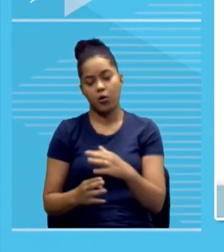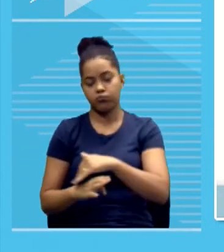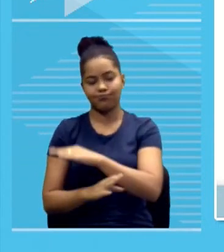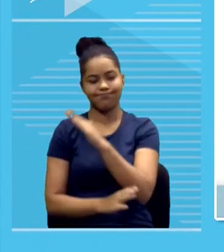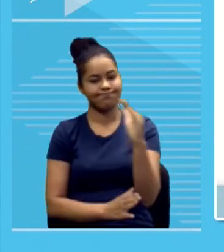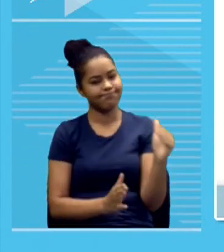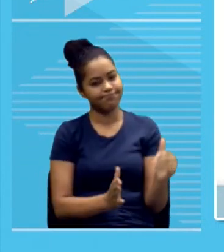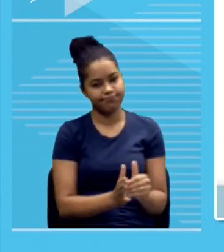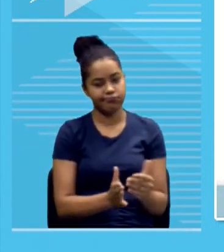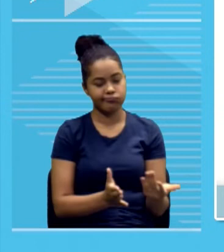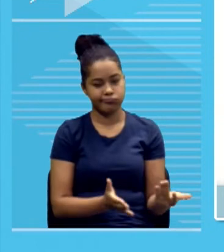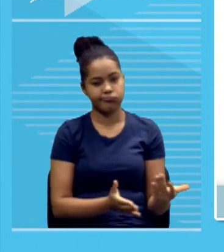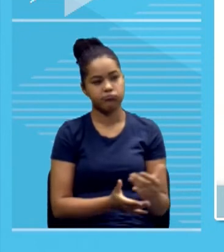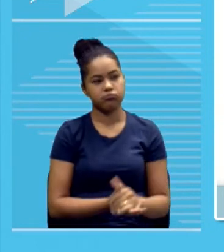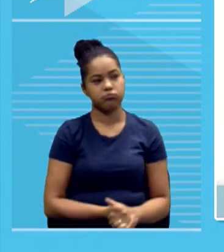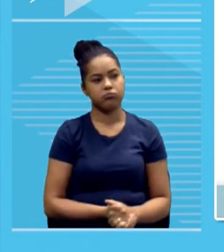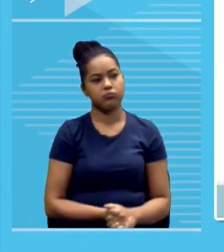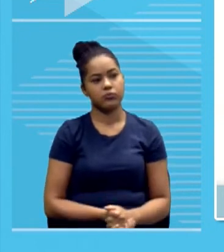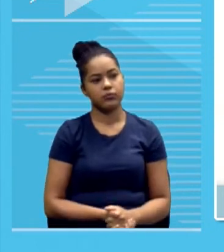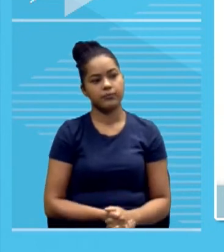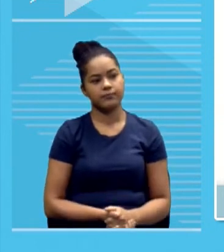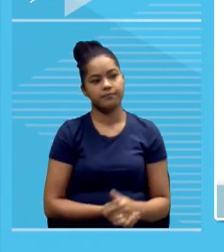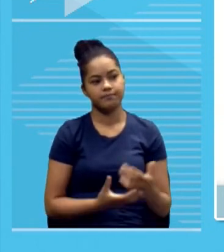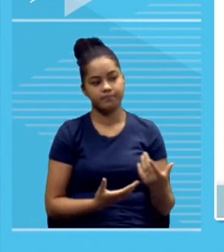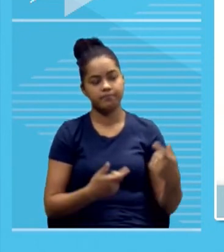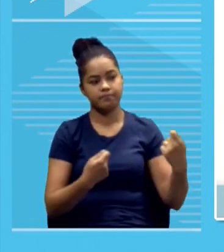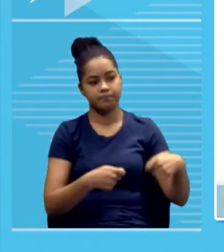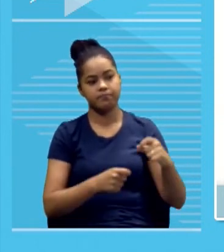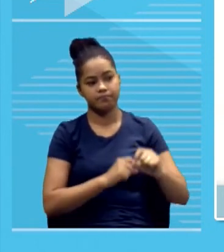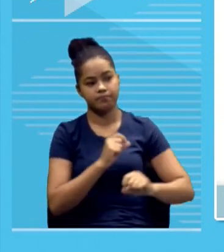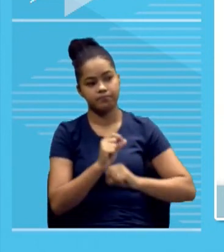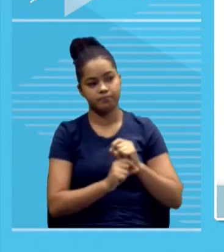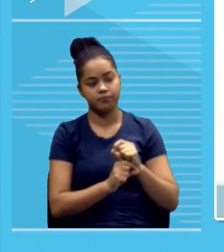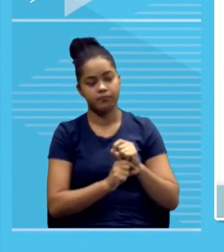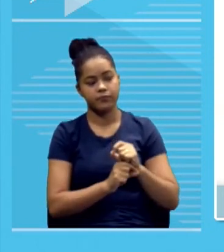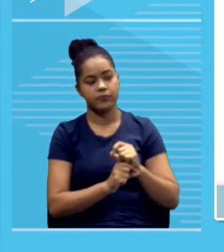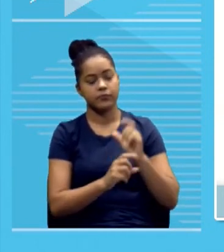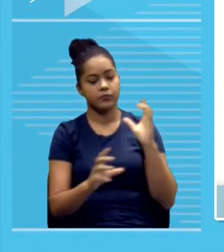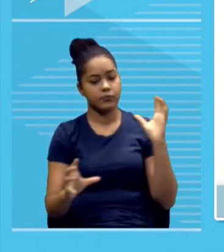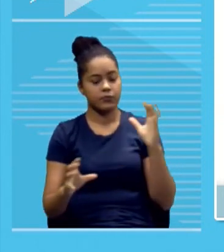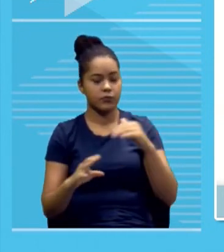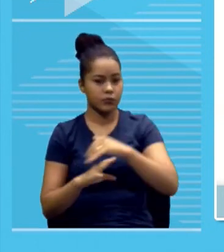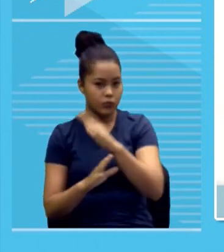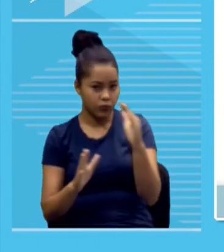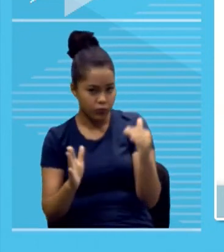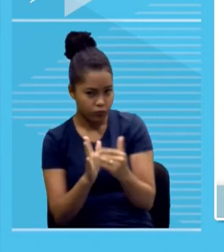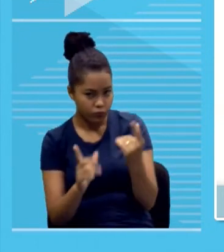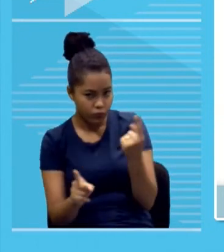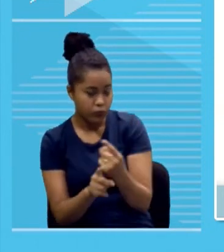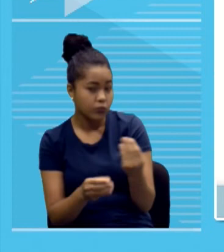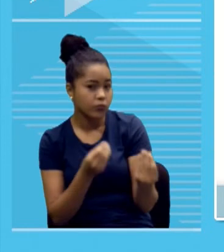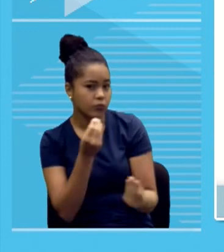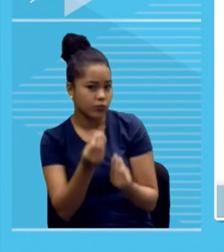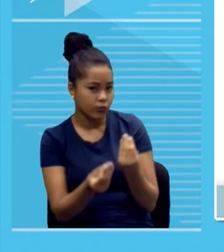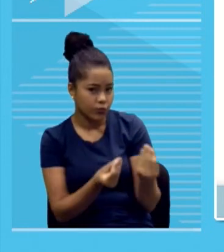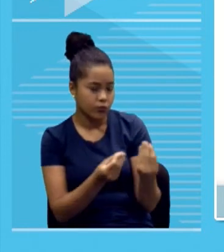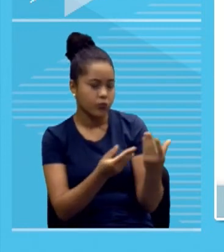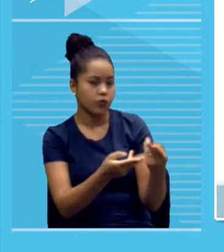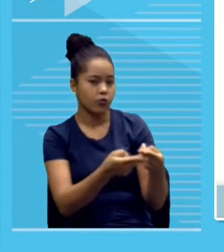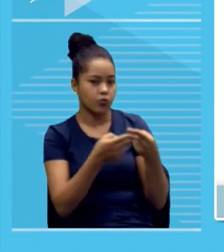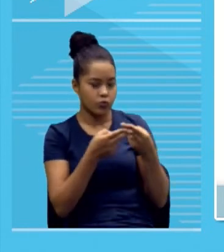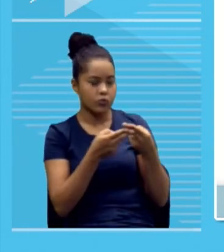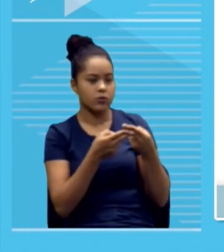caras? Vamos lá. Ficaria 1 sobre a resistência equivalente igual a 1 sobre